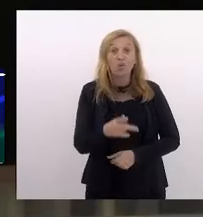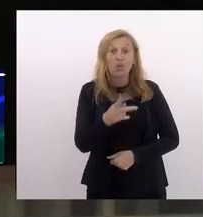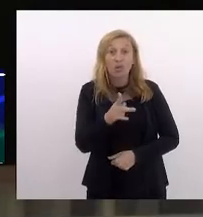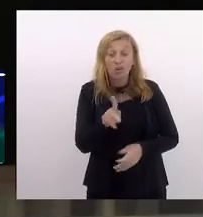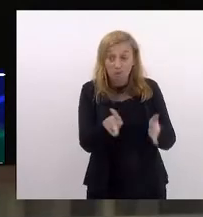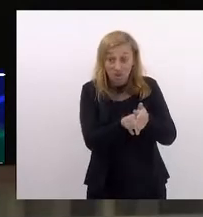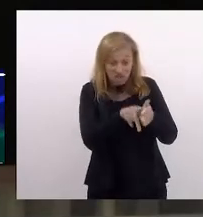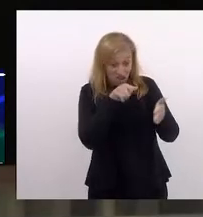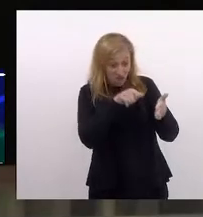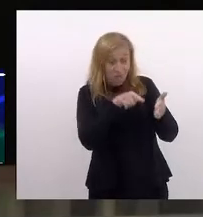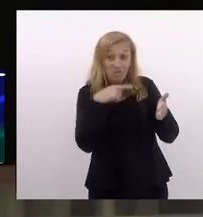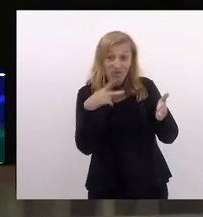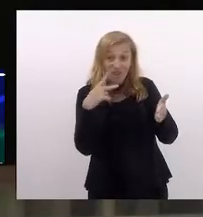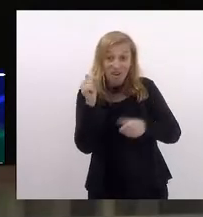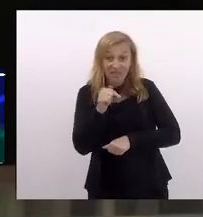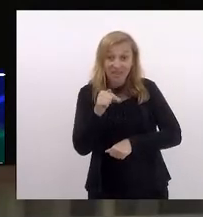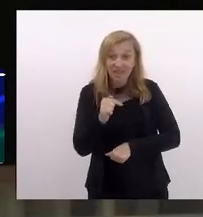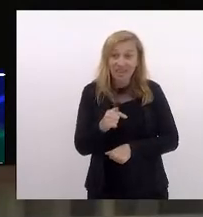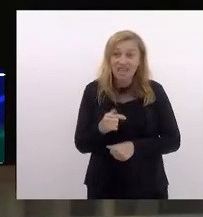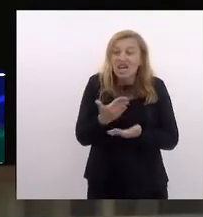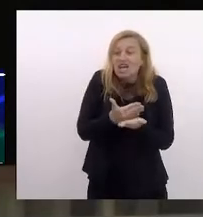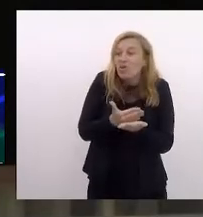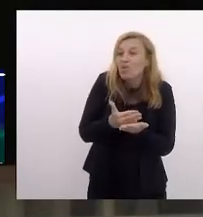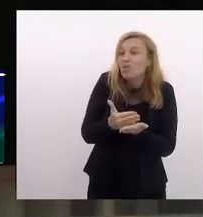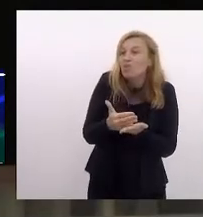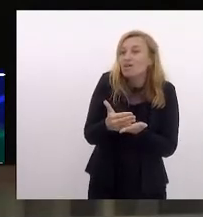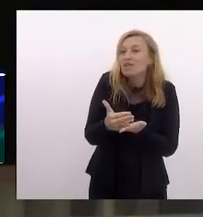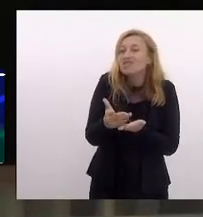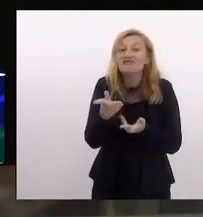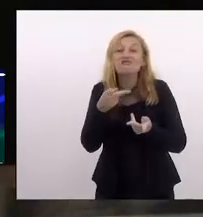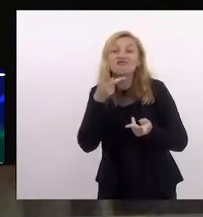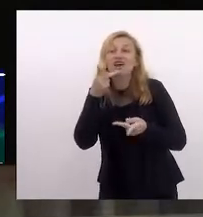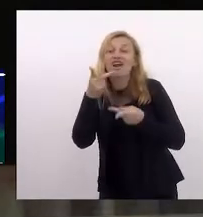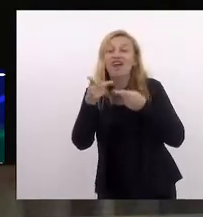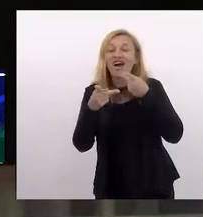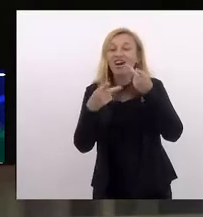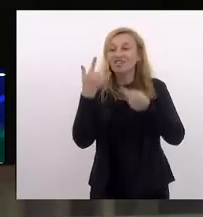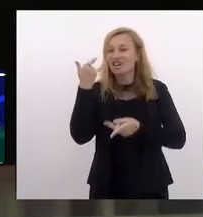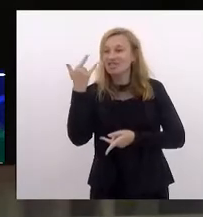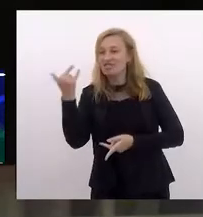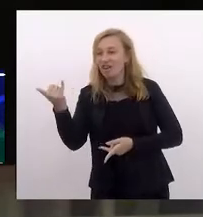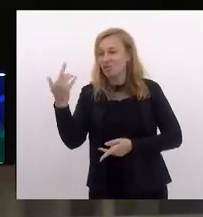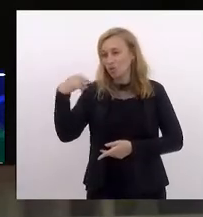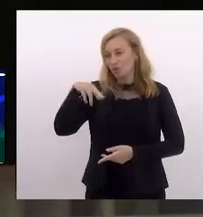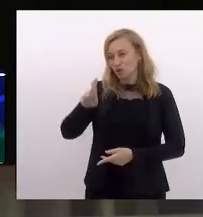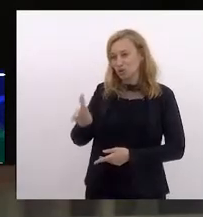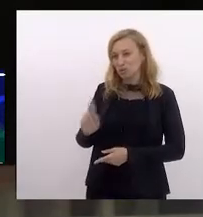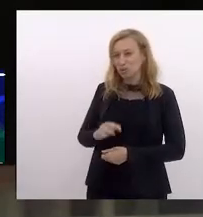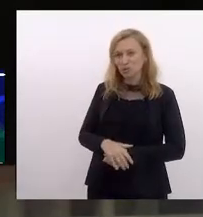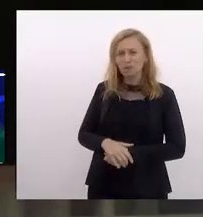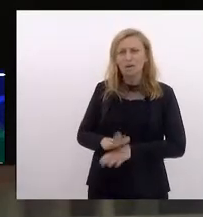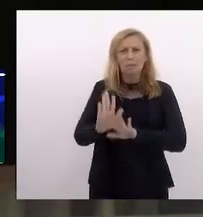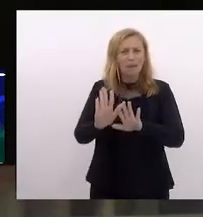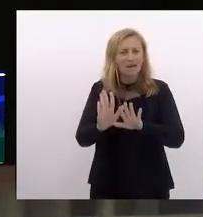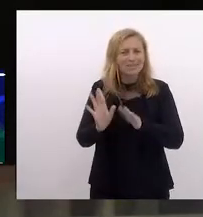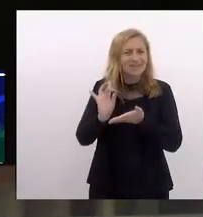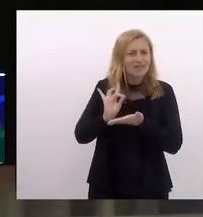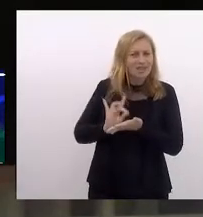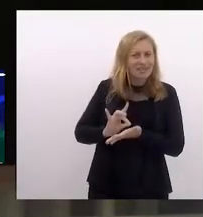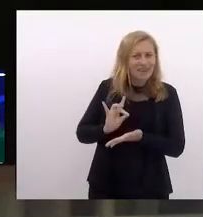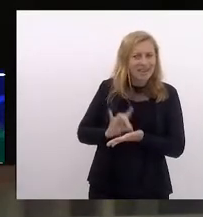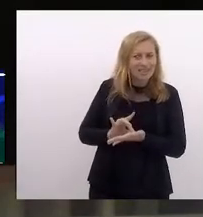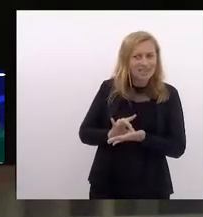projeto como foi dito aqui ele começa a sendo falado de assédio religioso só que na